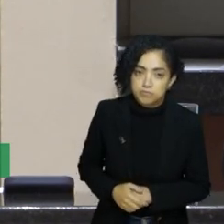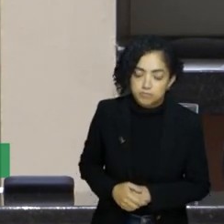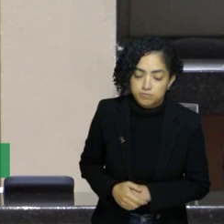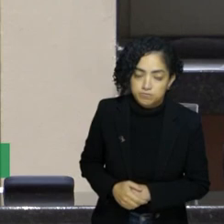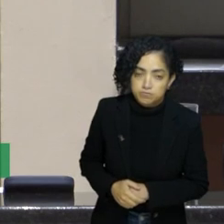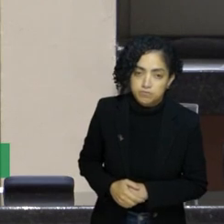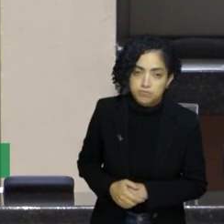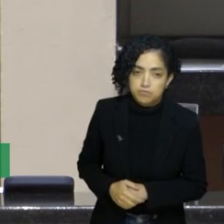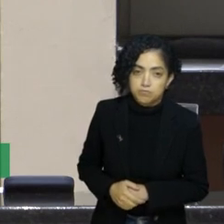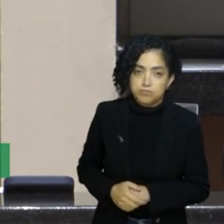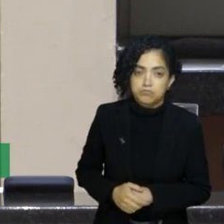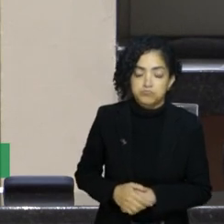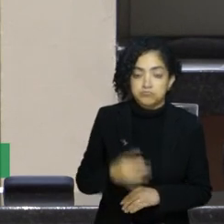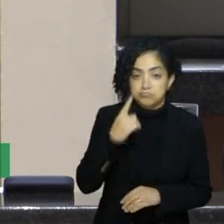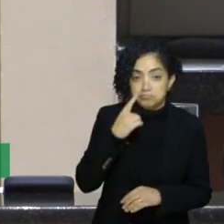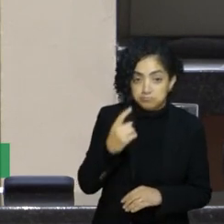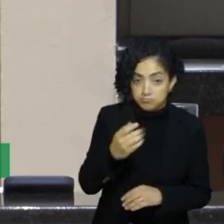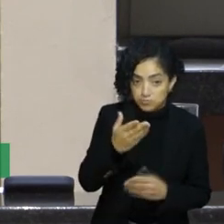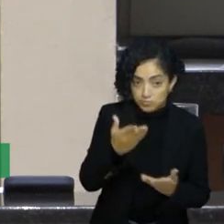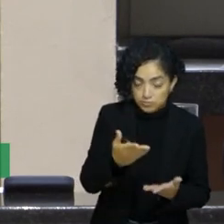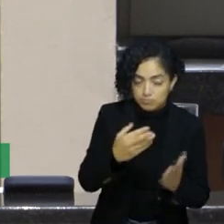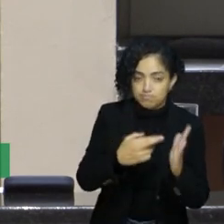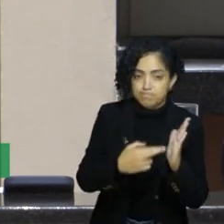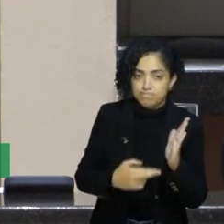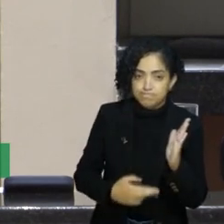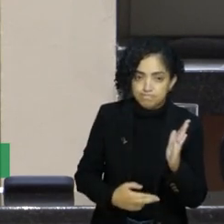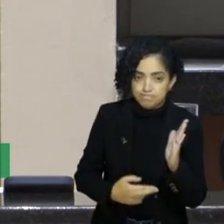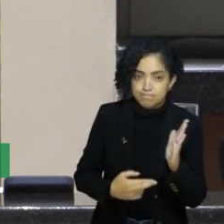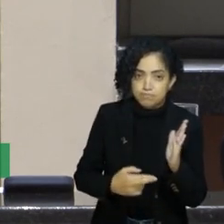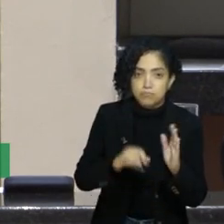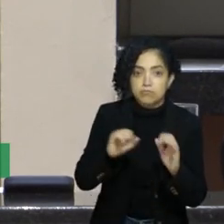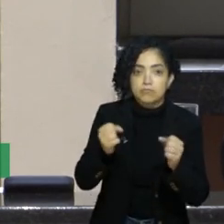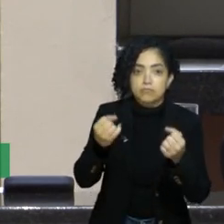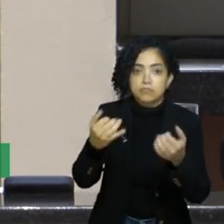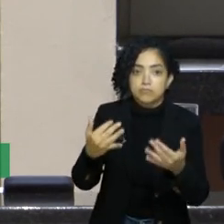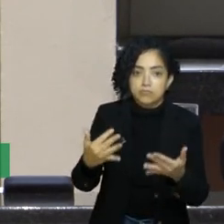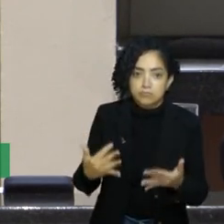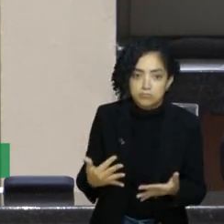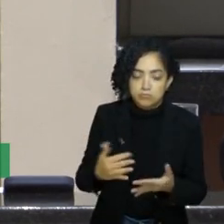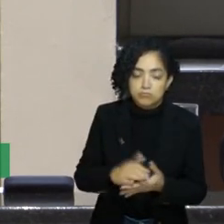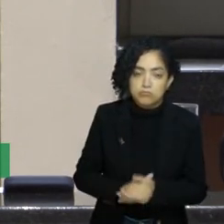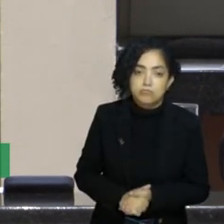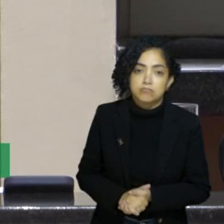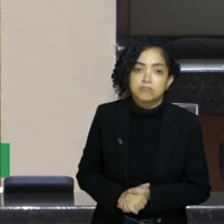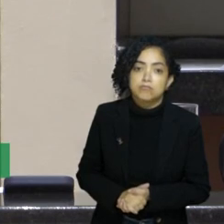Seria interessante se o relator justificasse